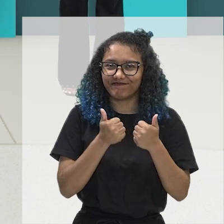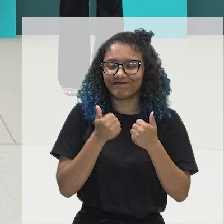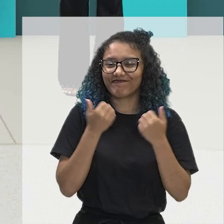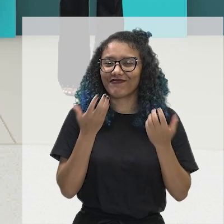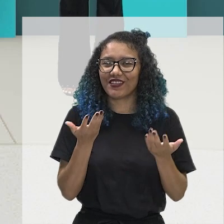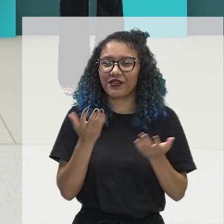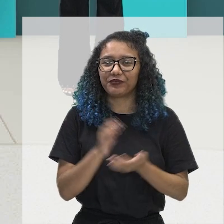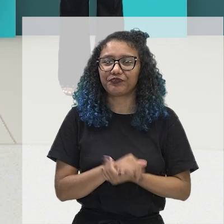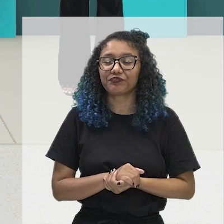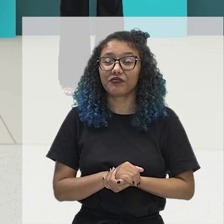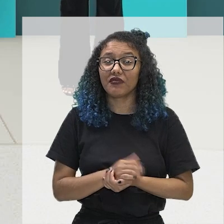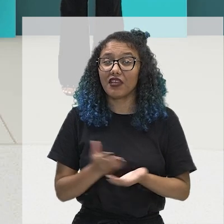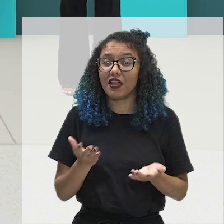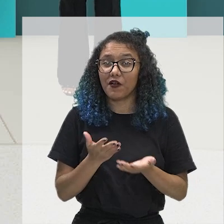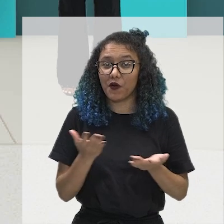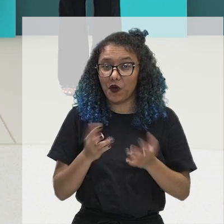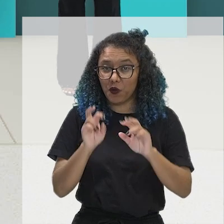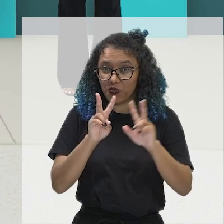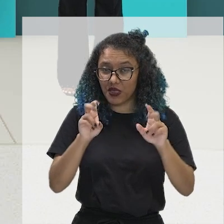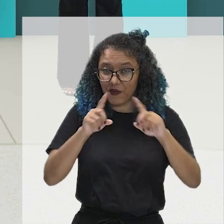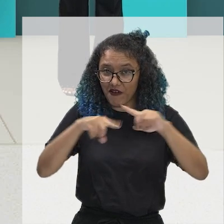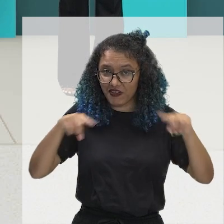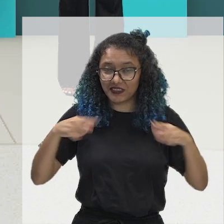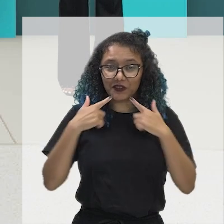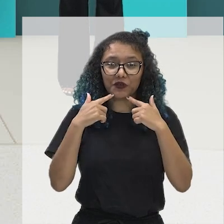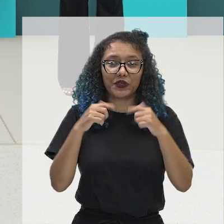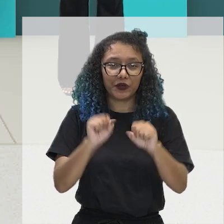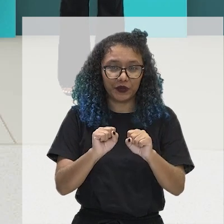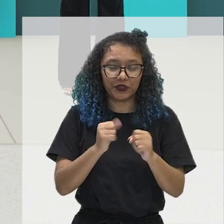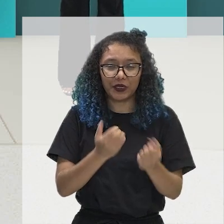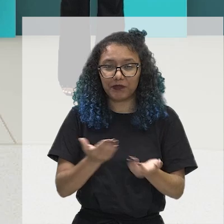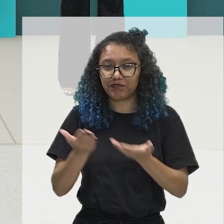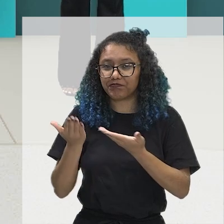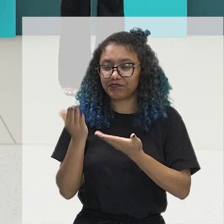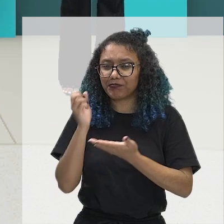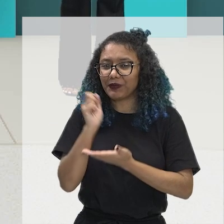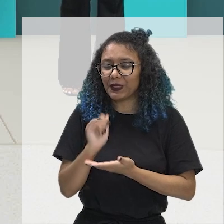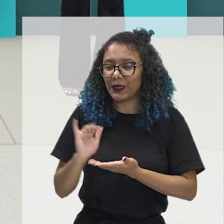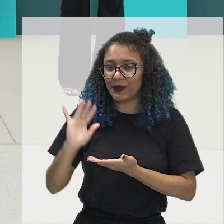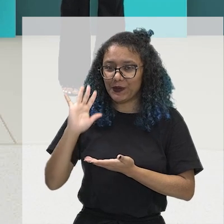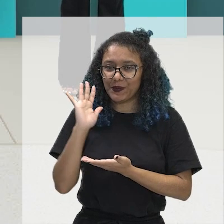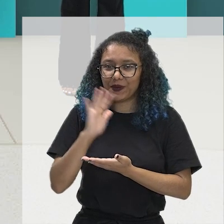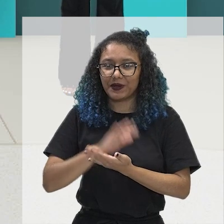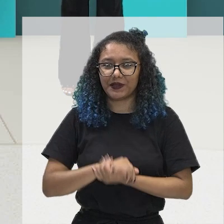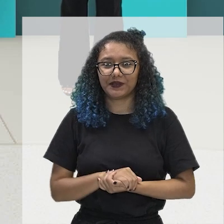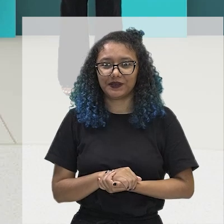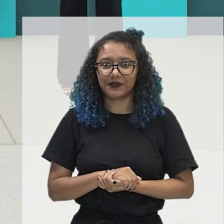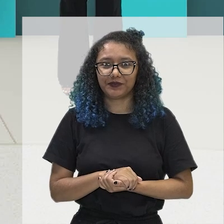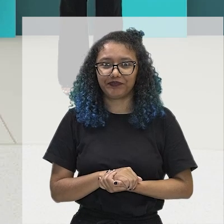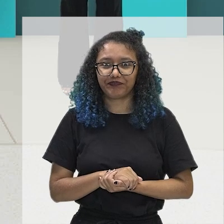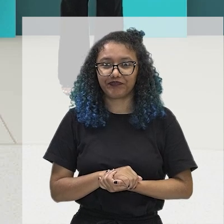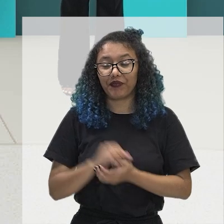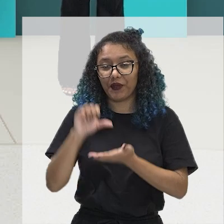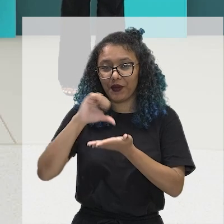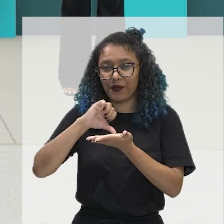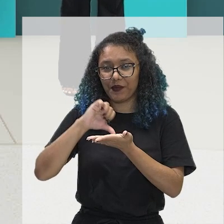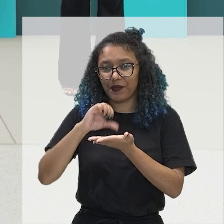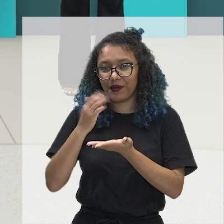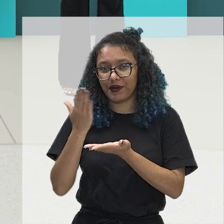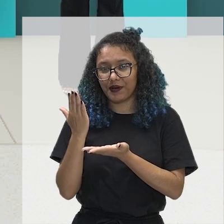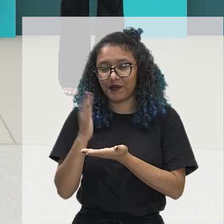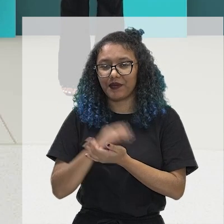Ok, então, falando de variação linguística, nós temos aqui ao lado essa imagem, o nosso mapa,